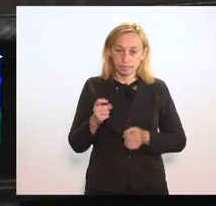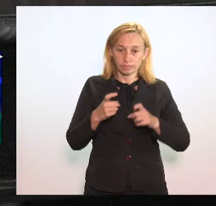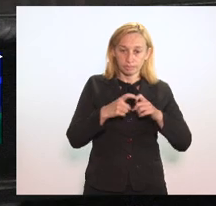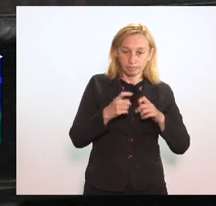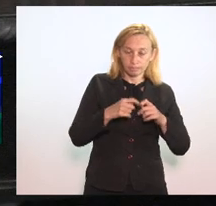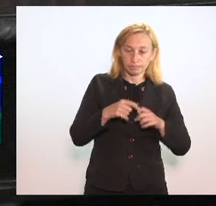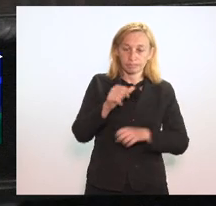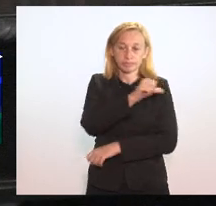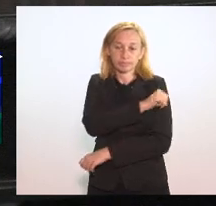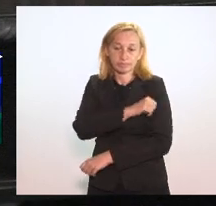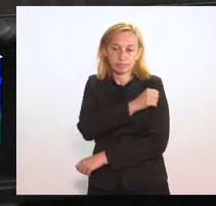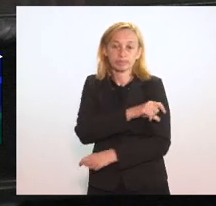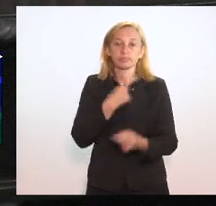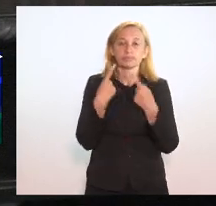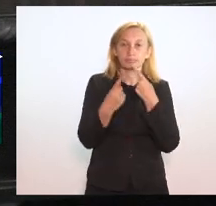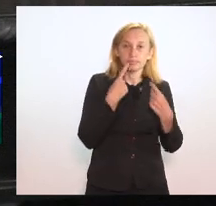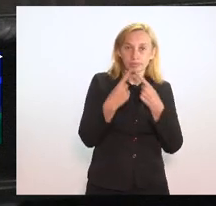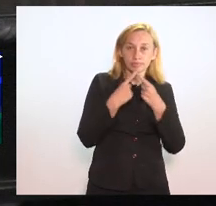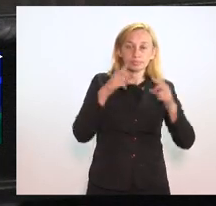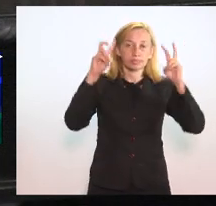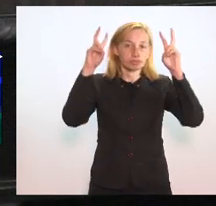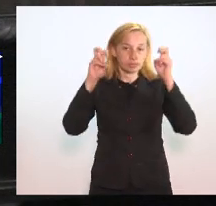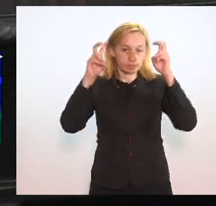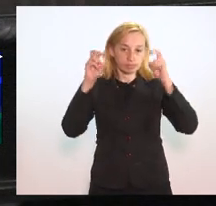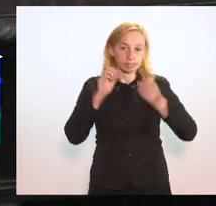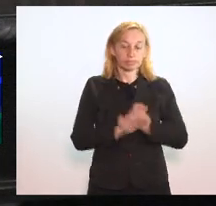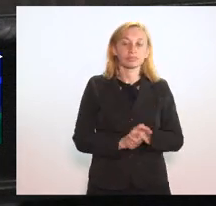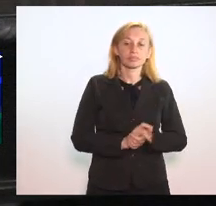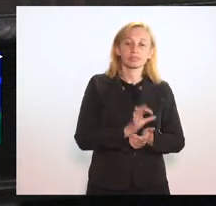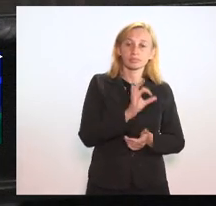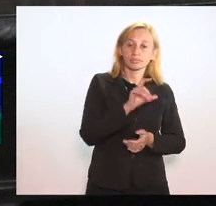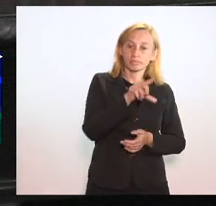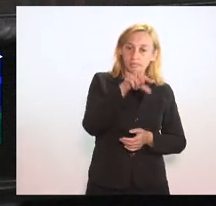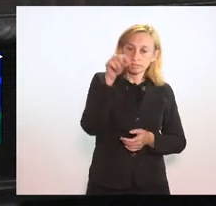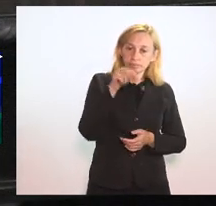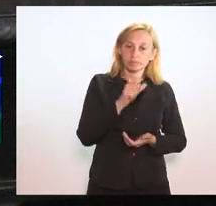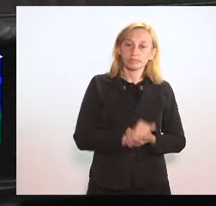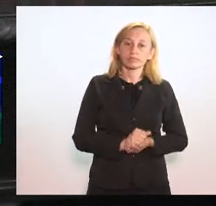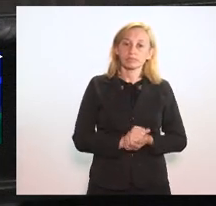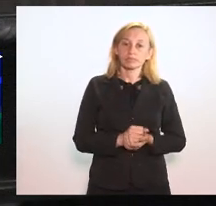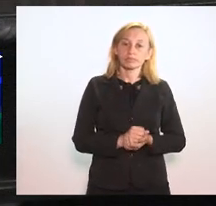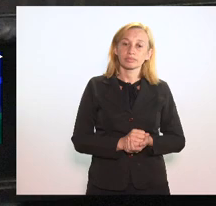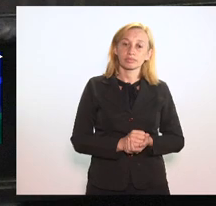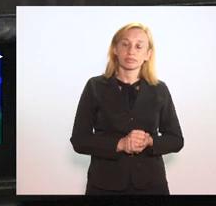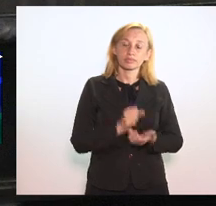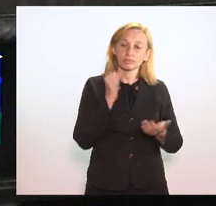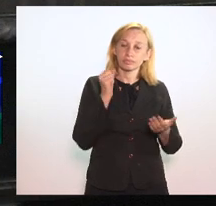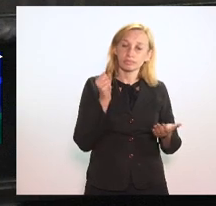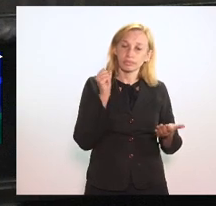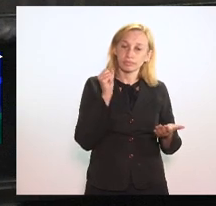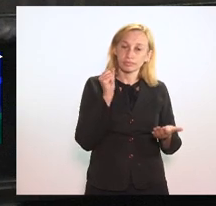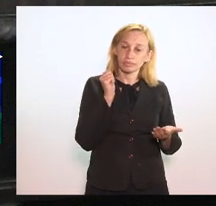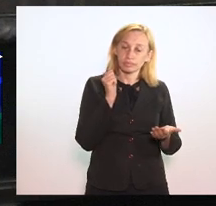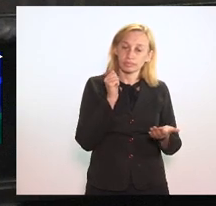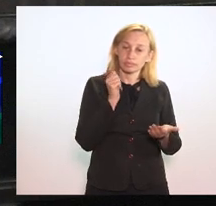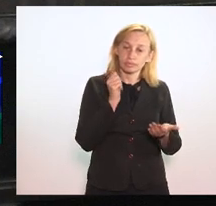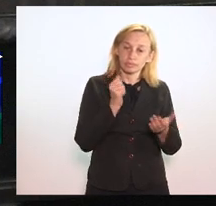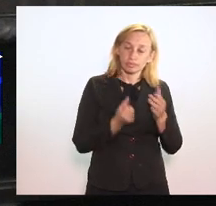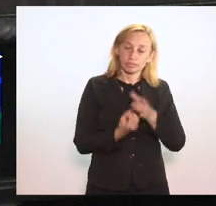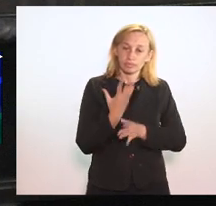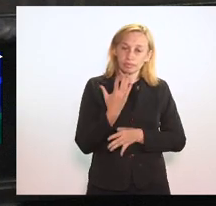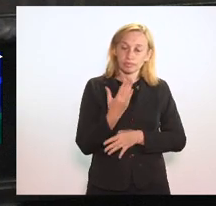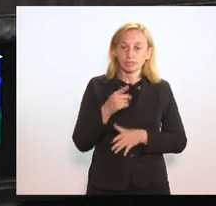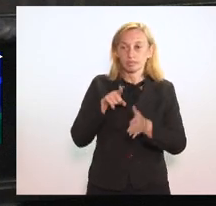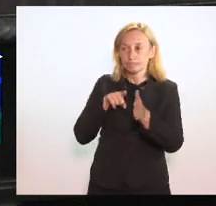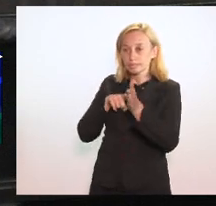grande debate no mundo jurídico e essa decisão foi formalizado executado a minha pergunta